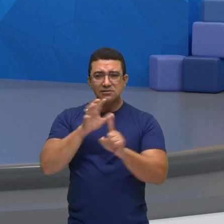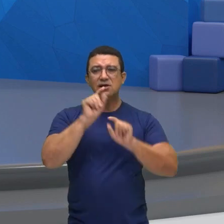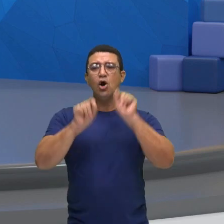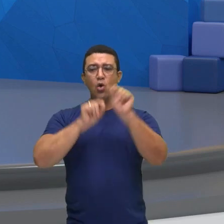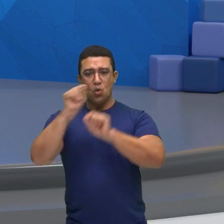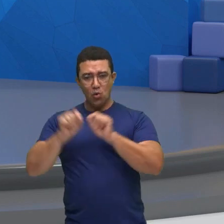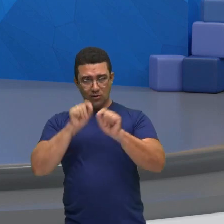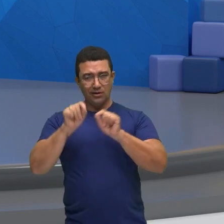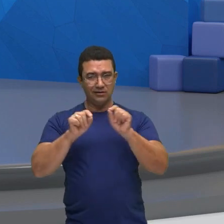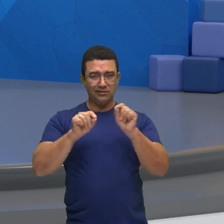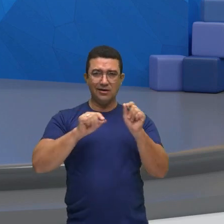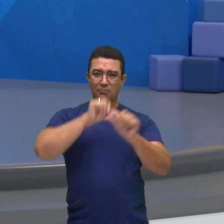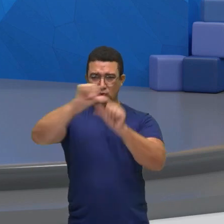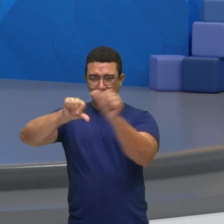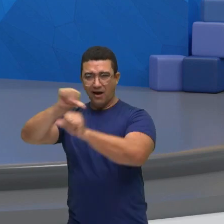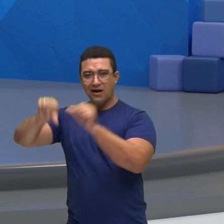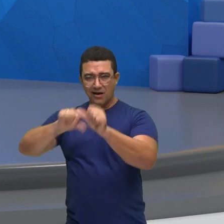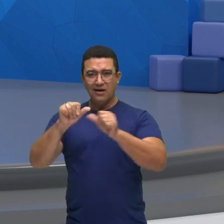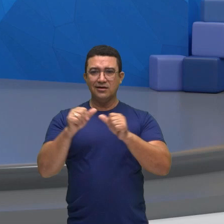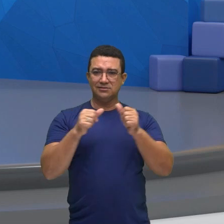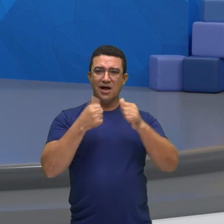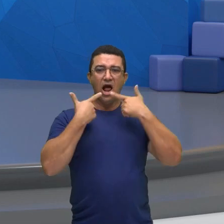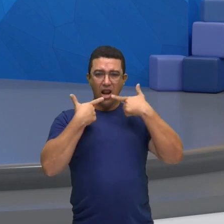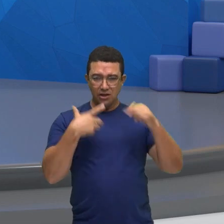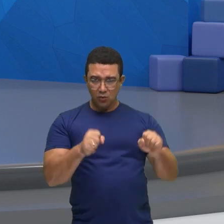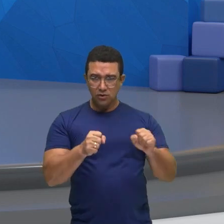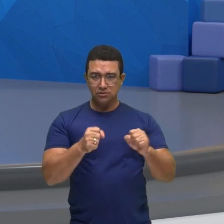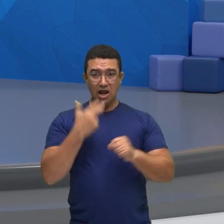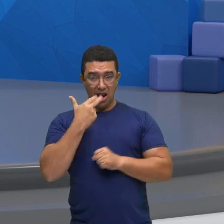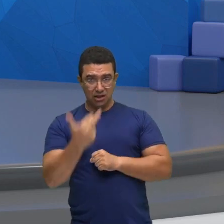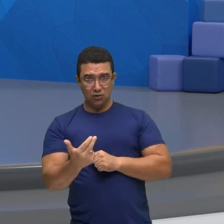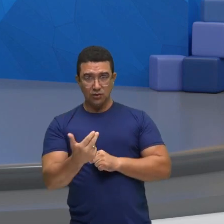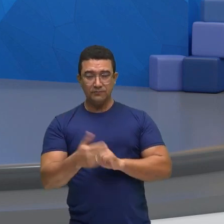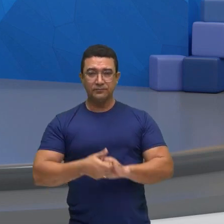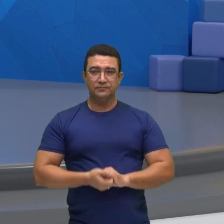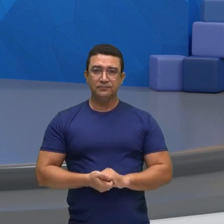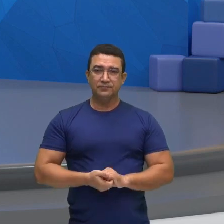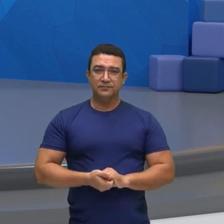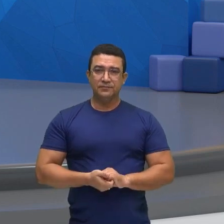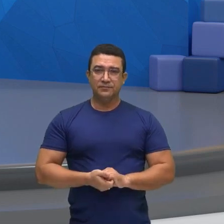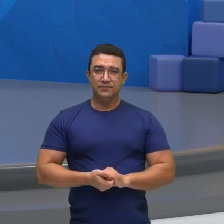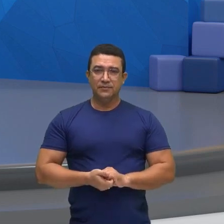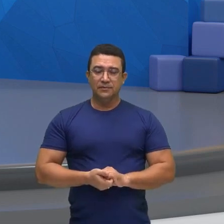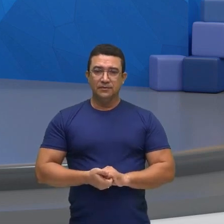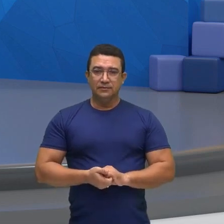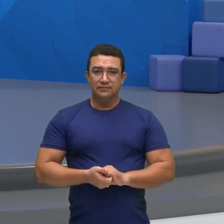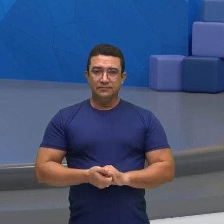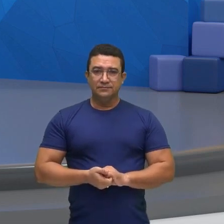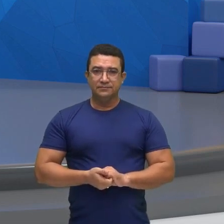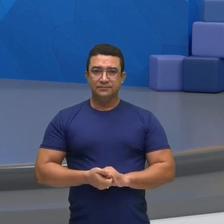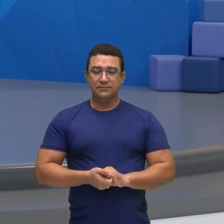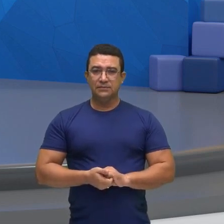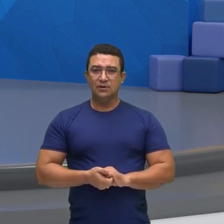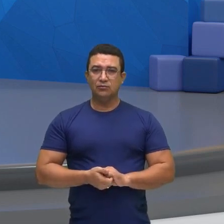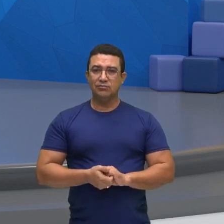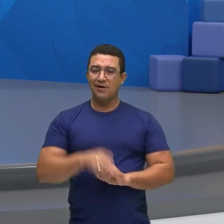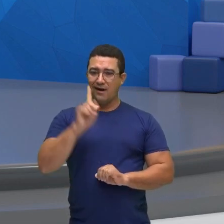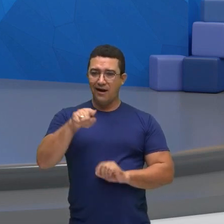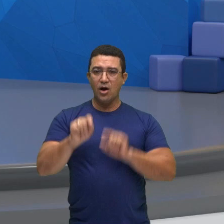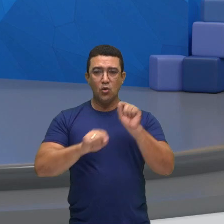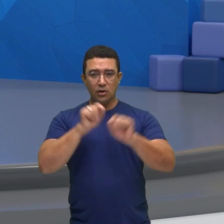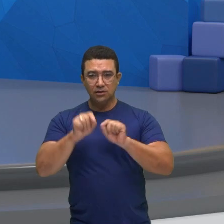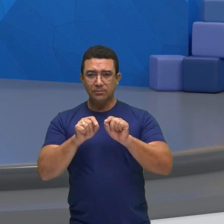são definidas por meio de critérios, como o professor Wilson trouxe. E que contra, né? Ou seja, ali uma forma de trazer um pouco